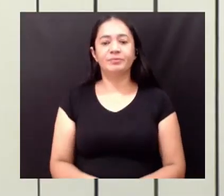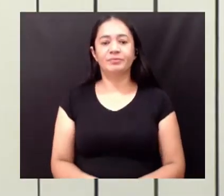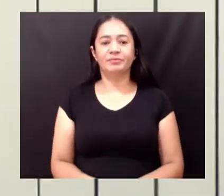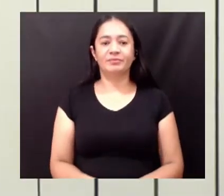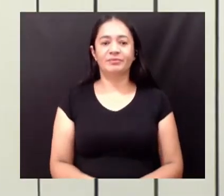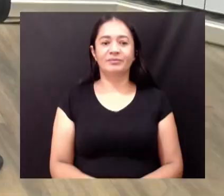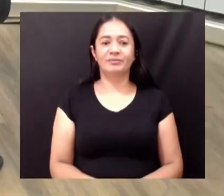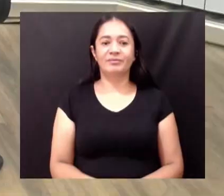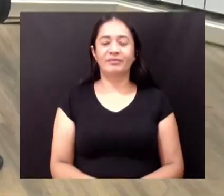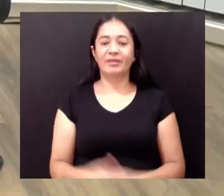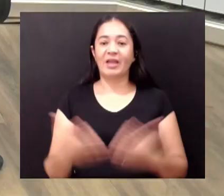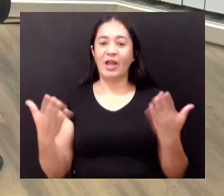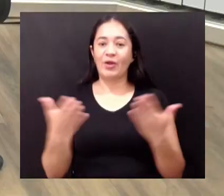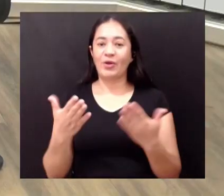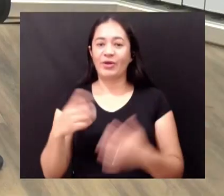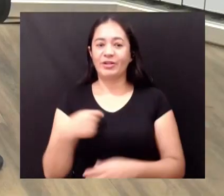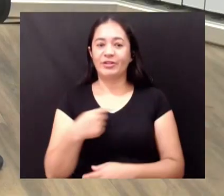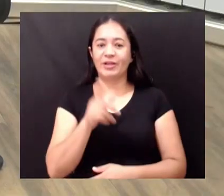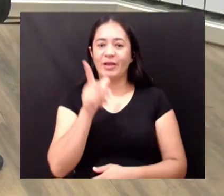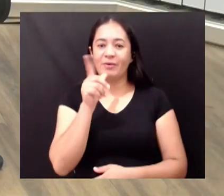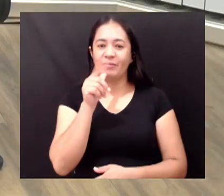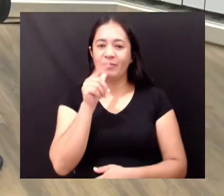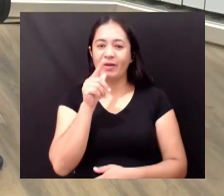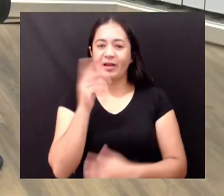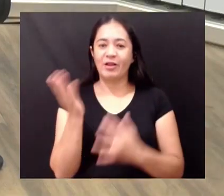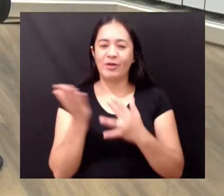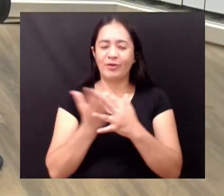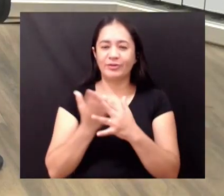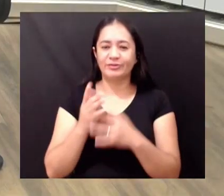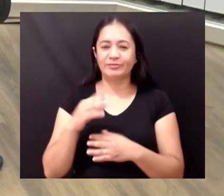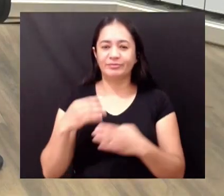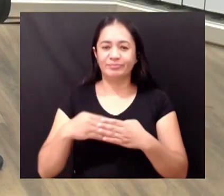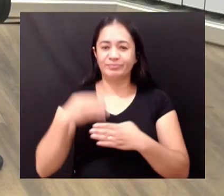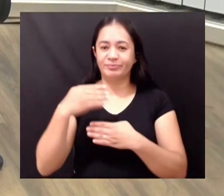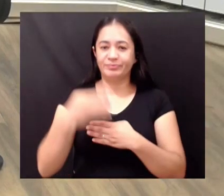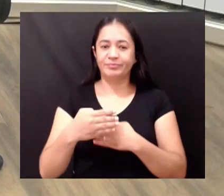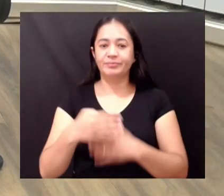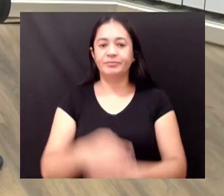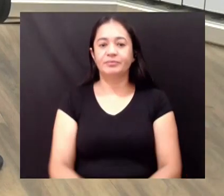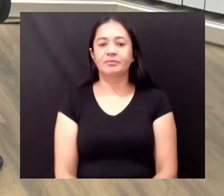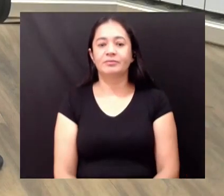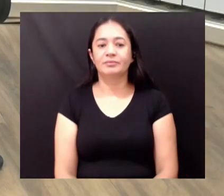água. Você continua aí que a gente volta daqui a pouquinho.